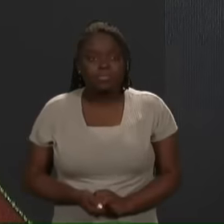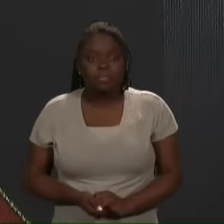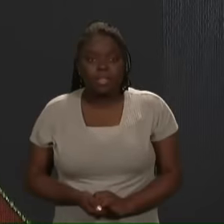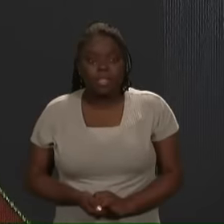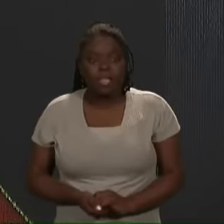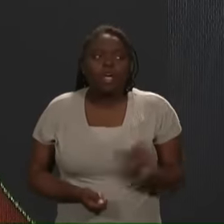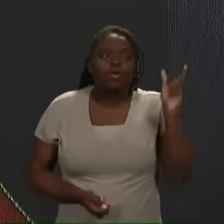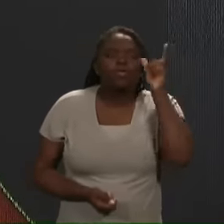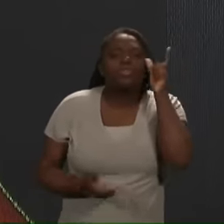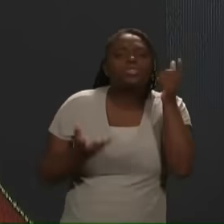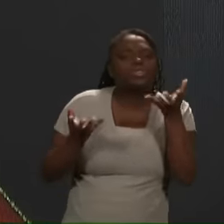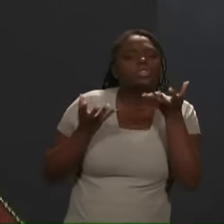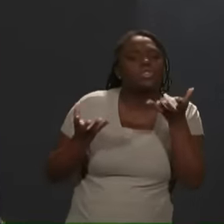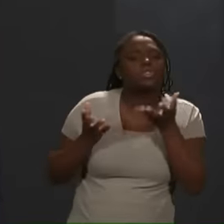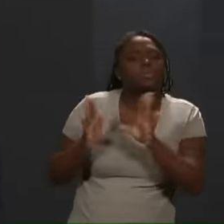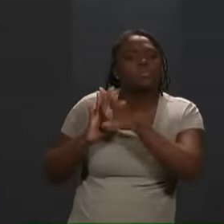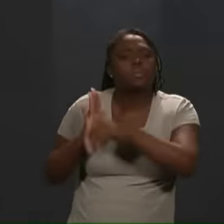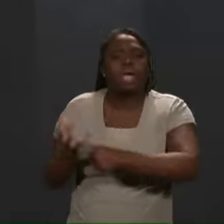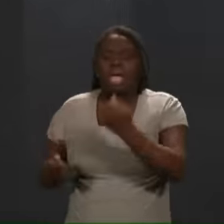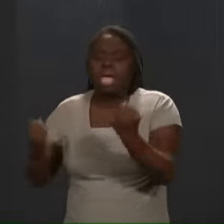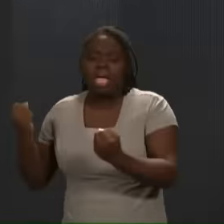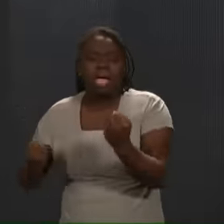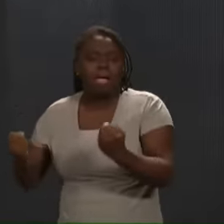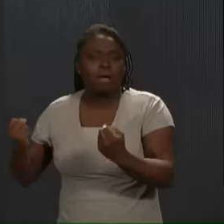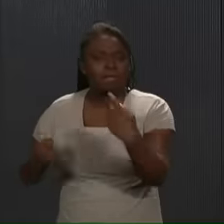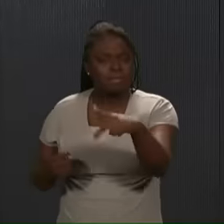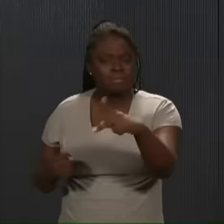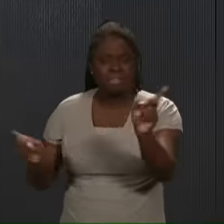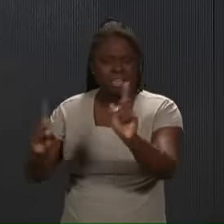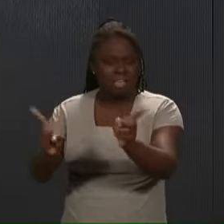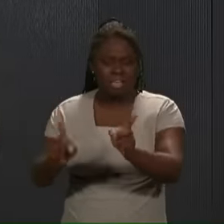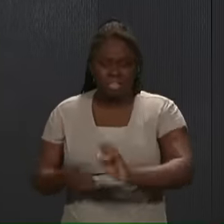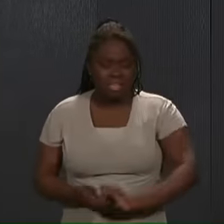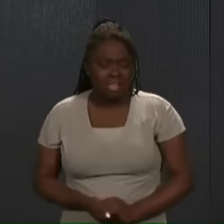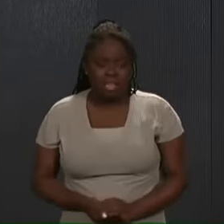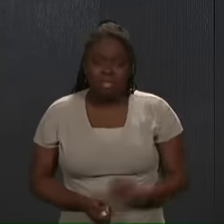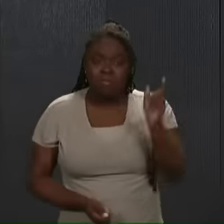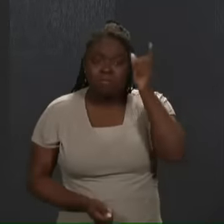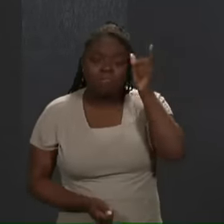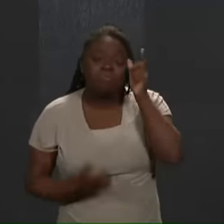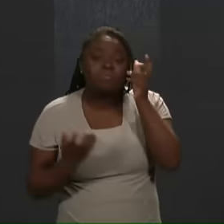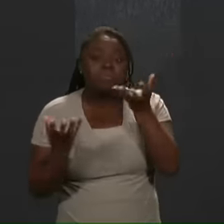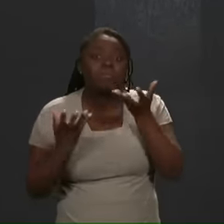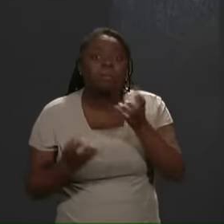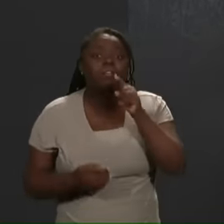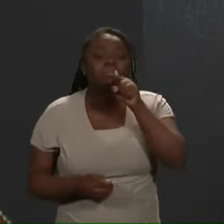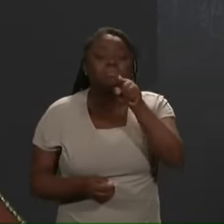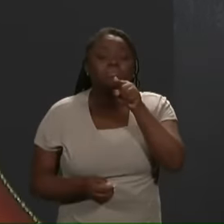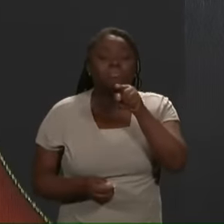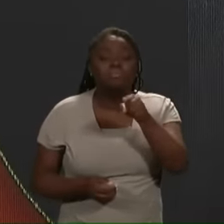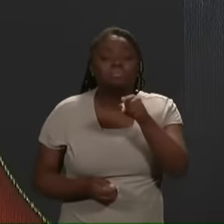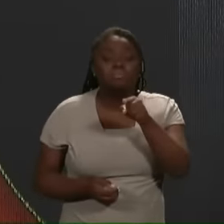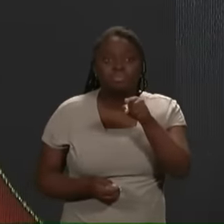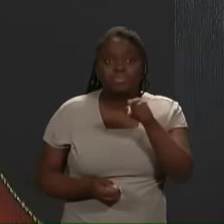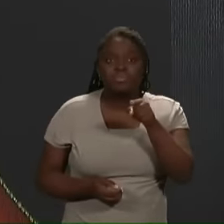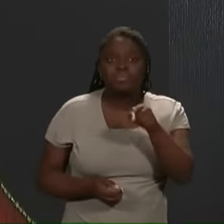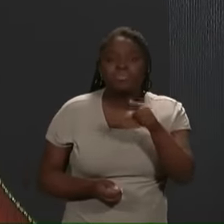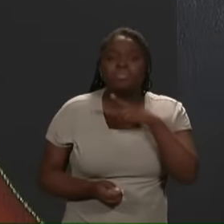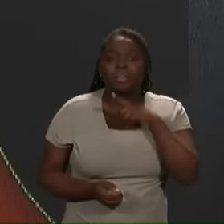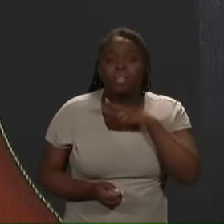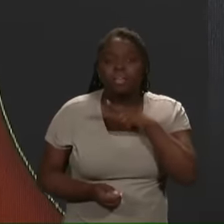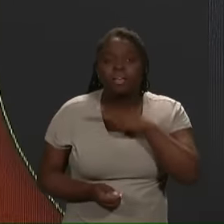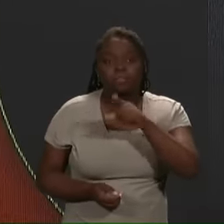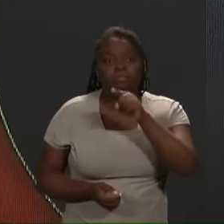diabo quer roubar carro seu, vai dirigir seu carro. O que o diabo quer roubar é o que você tem. Você tem